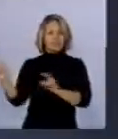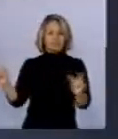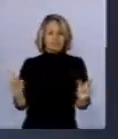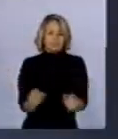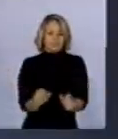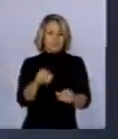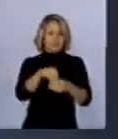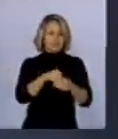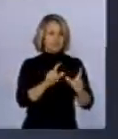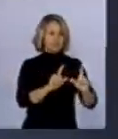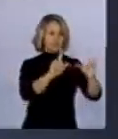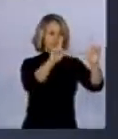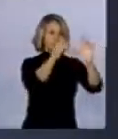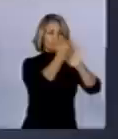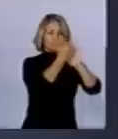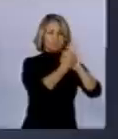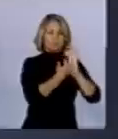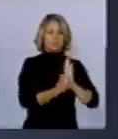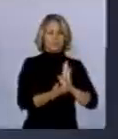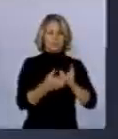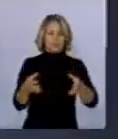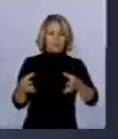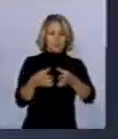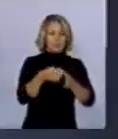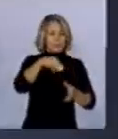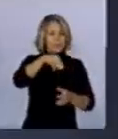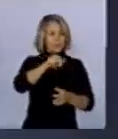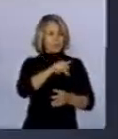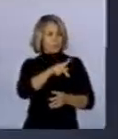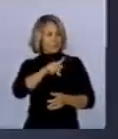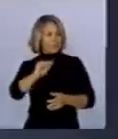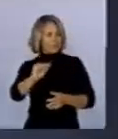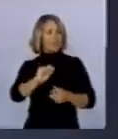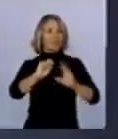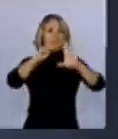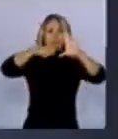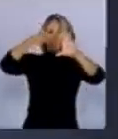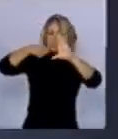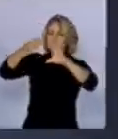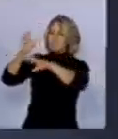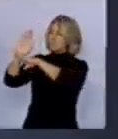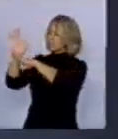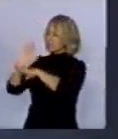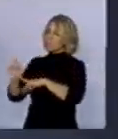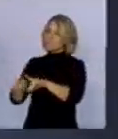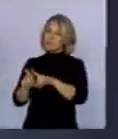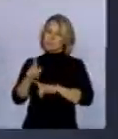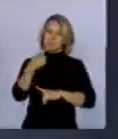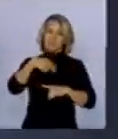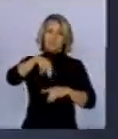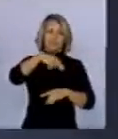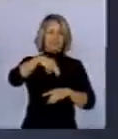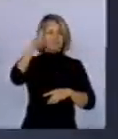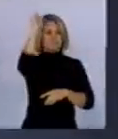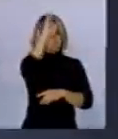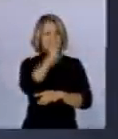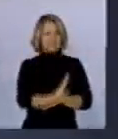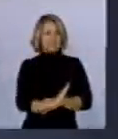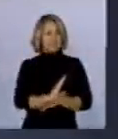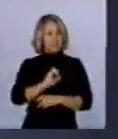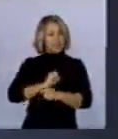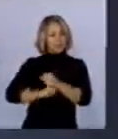programação os membros da MPA querem produzir filmes e seriados brasileiros de